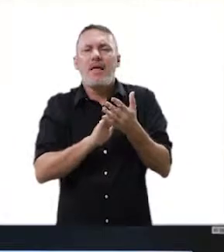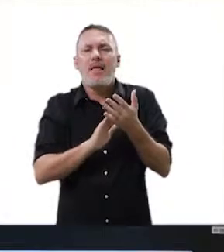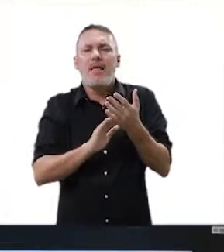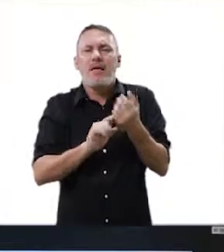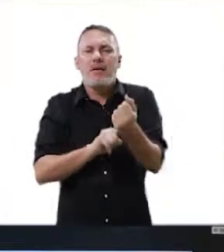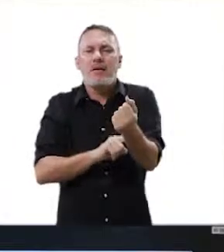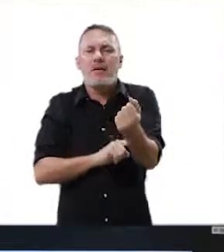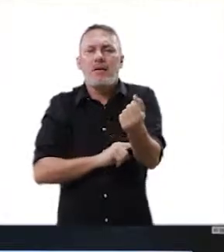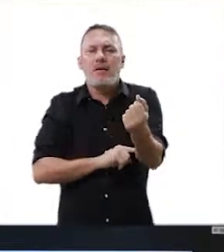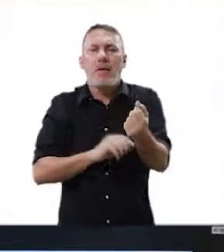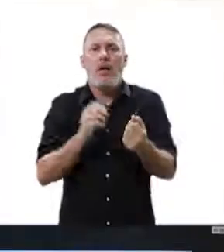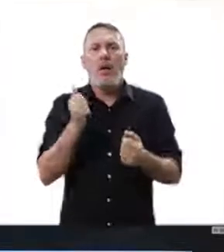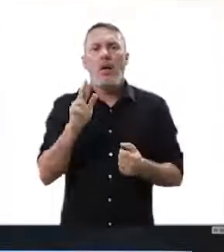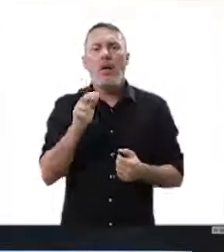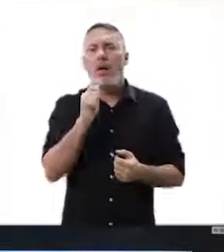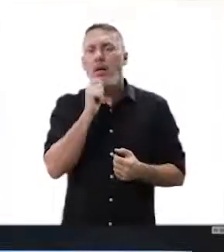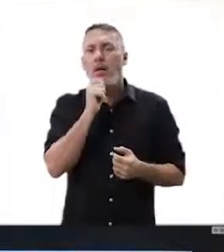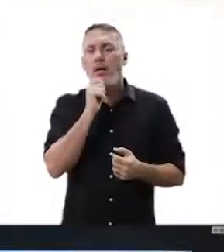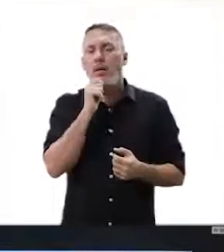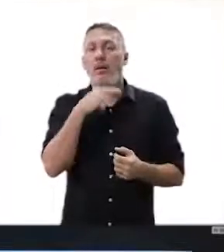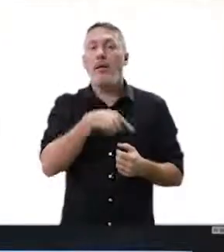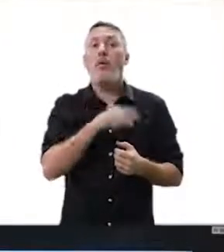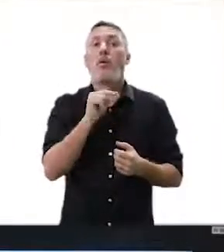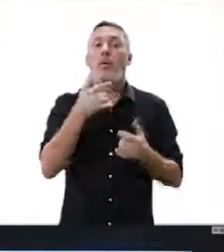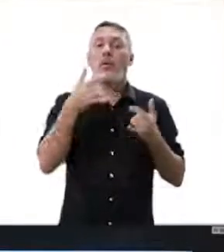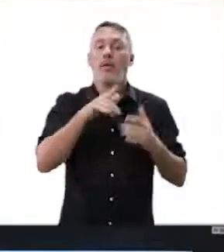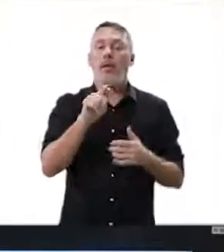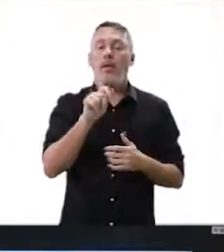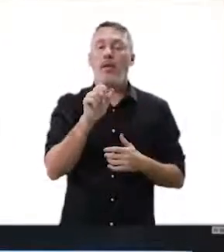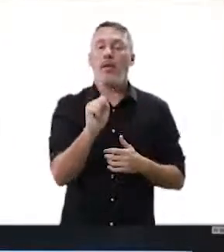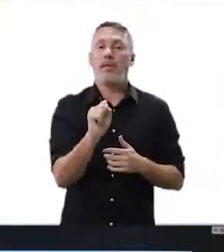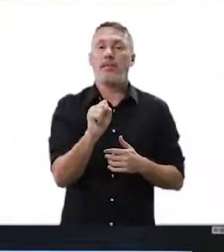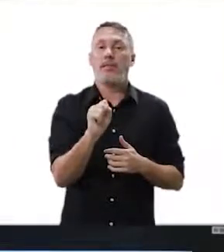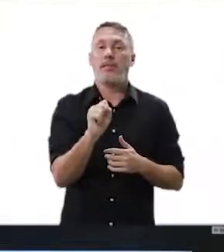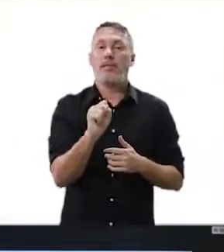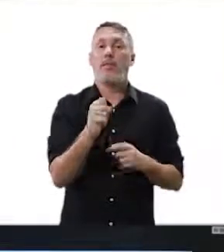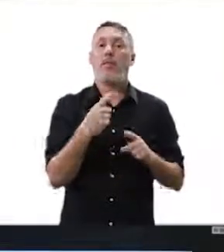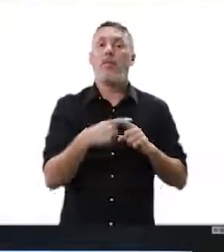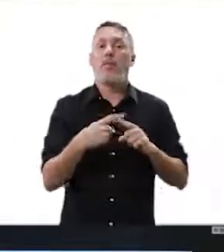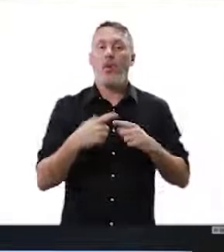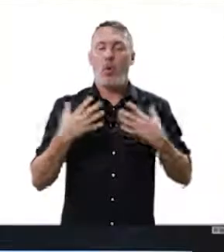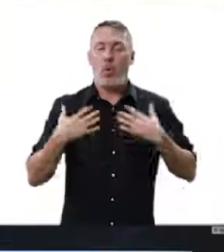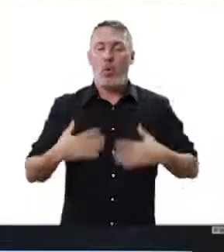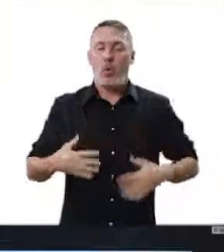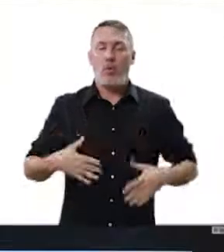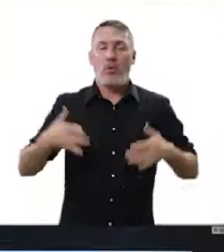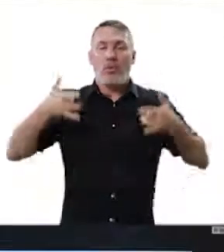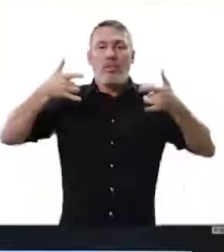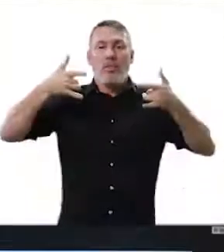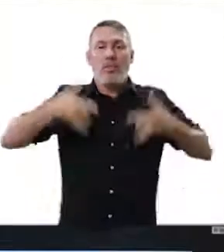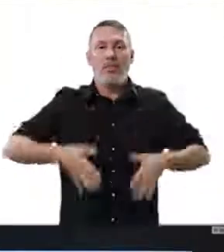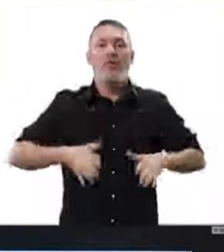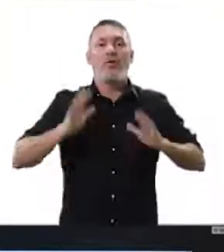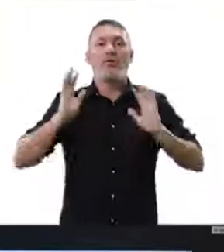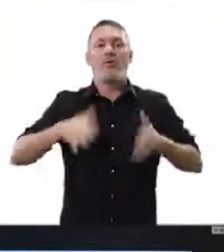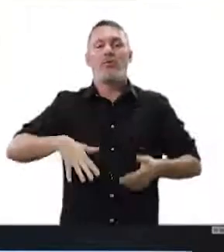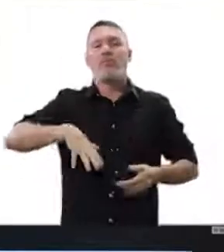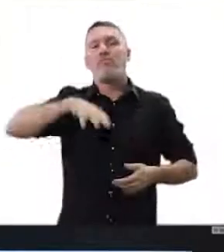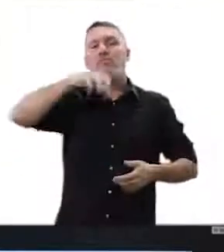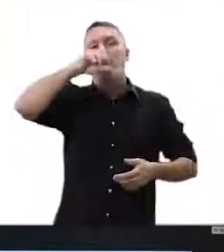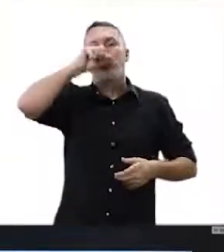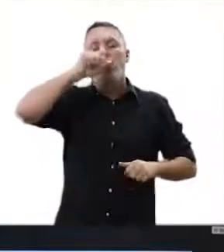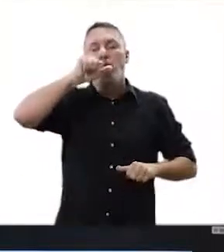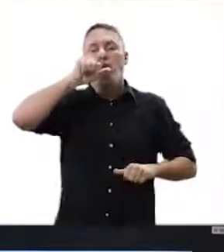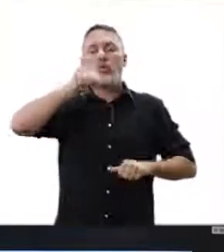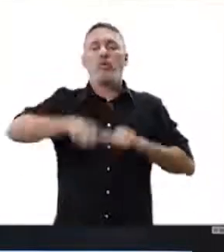respiração. O que vai acontecer então ali? A gente vai ter um processo chamado de hematose. Os alvéolos não